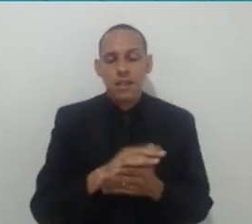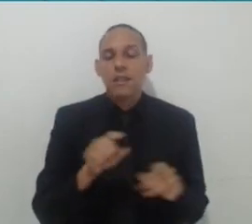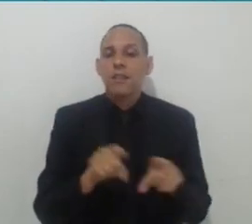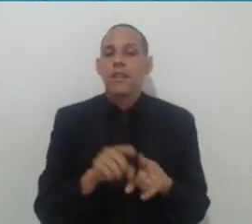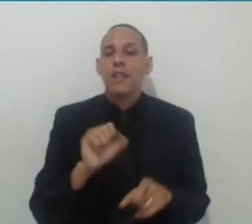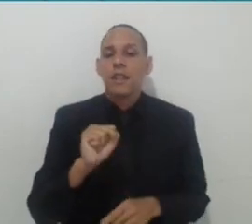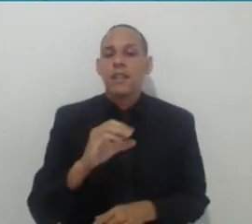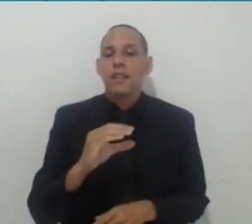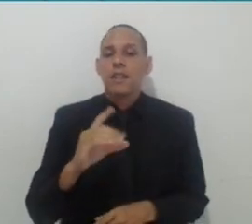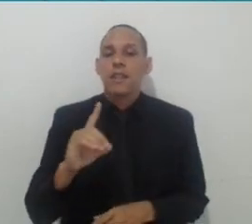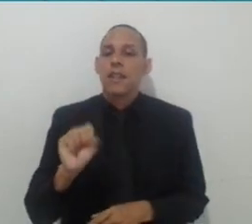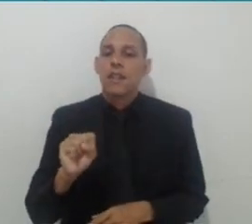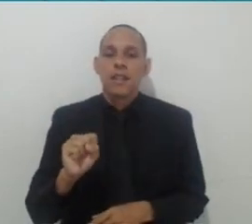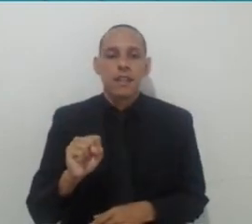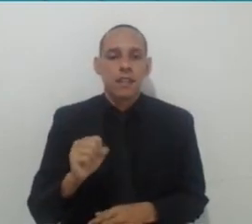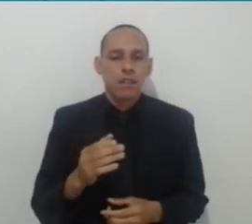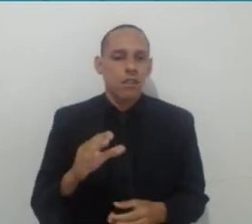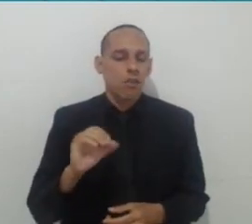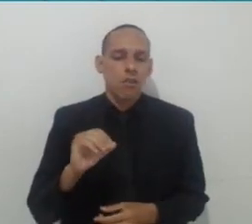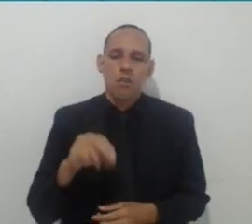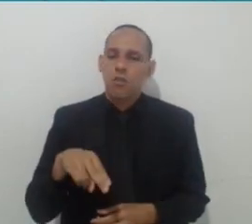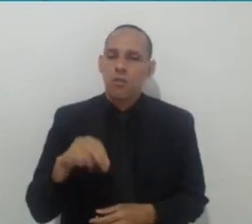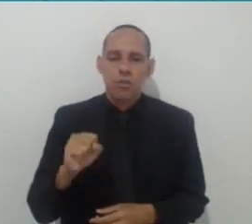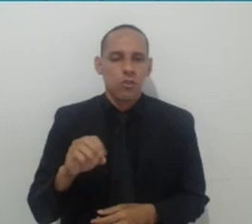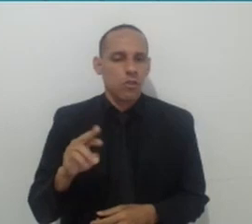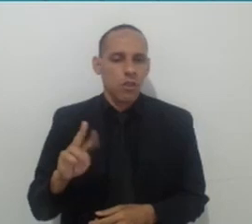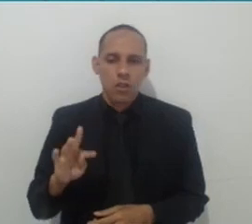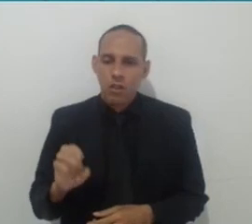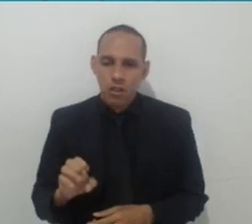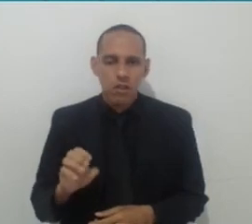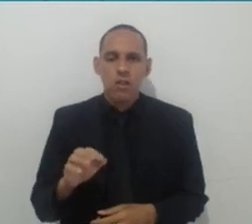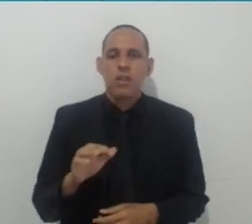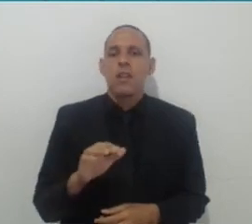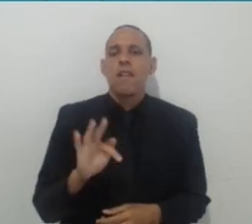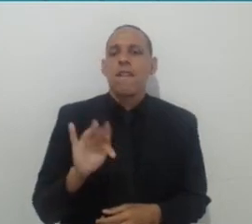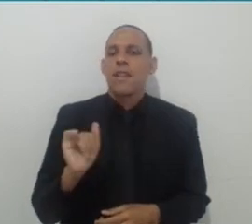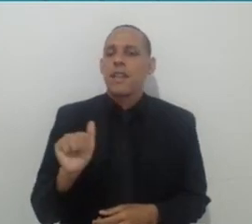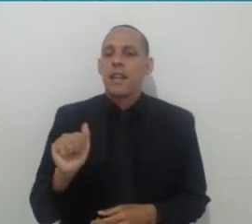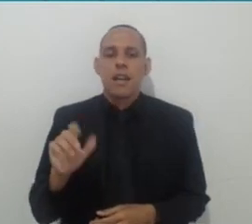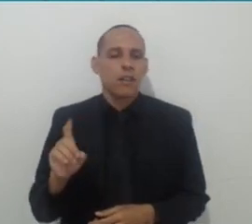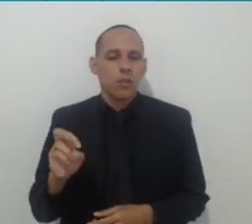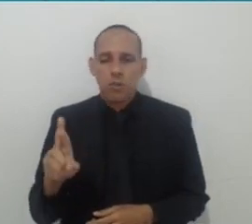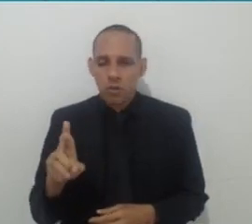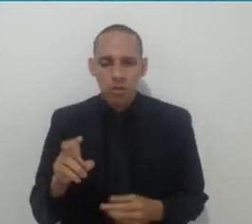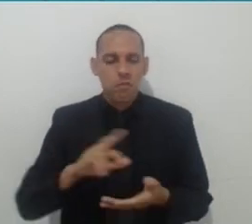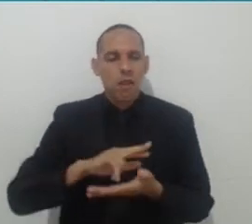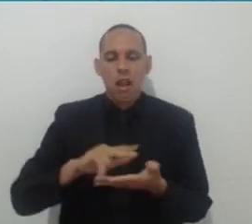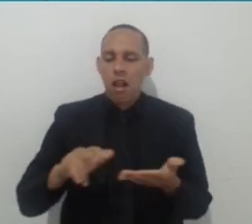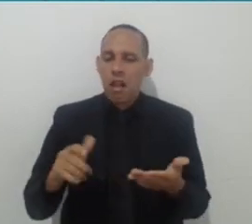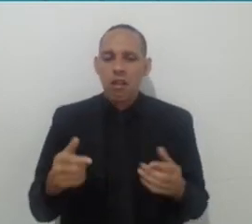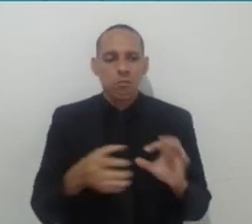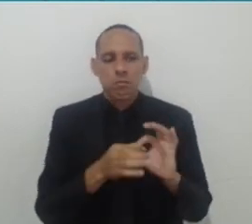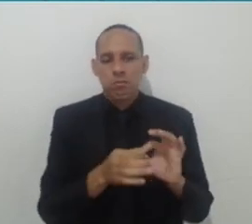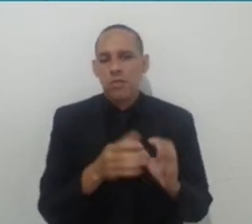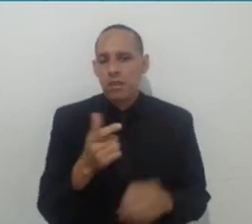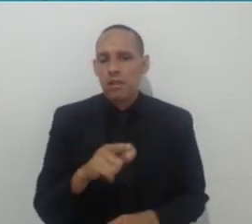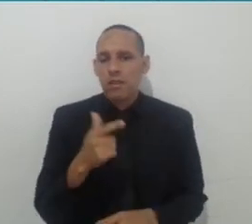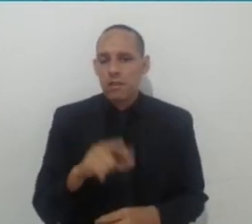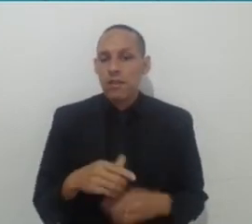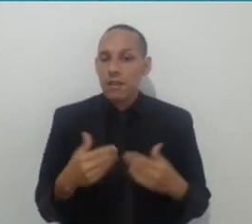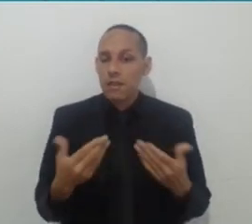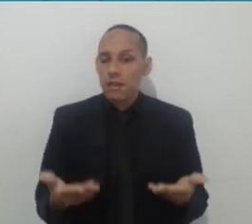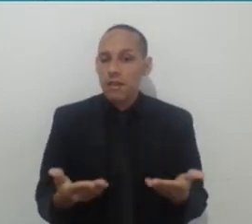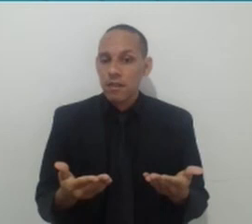litisconsorte passiva, avalista, fiadora, endossante ou cessionária da dívida. Nesse sentido, o pretenso redirecionamento da